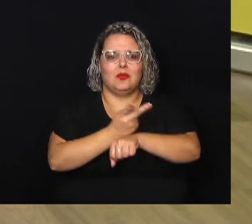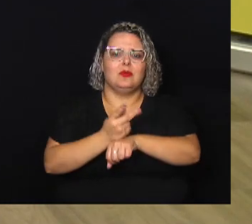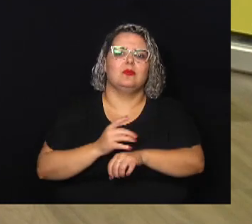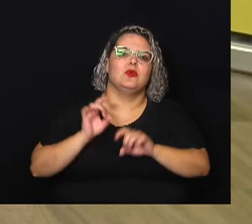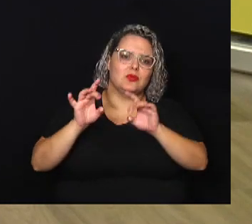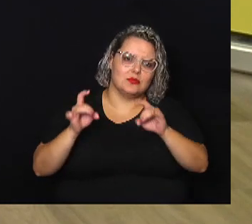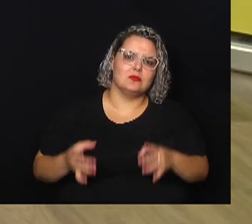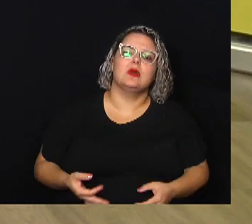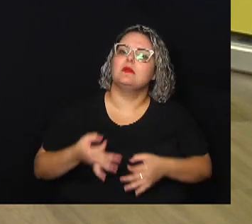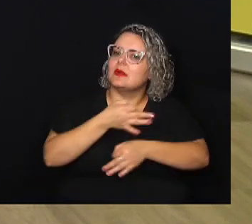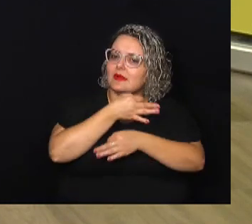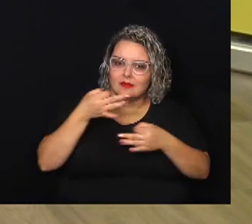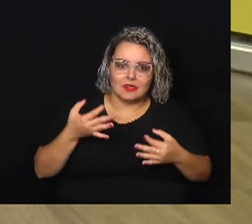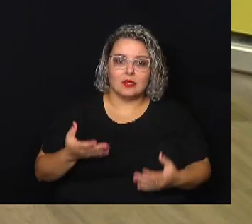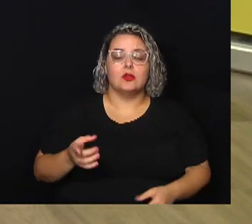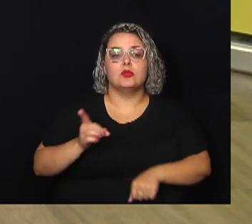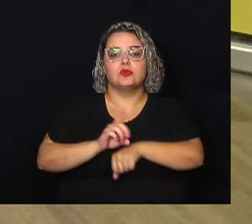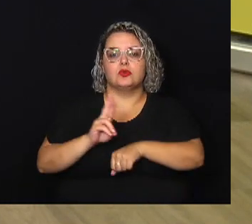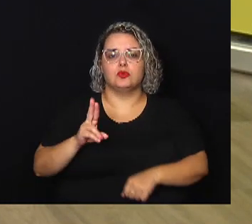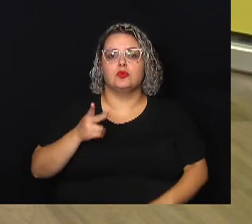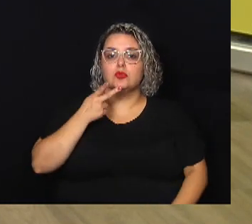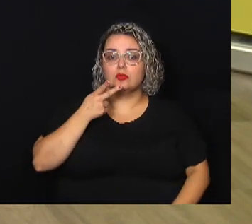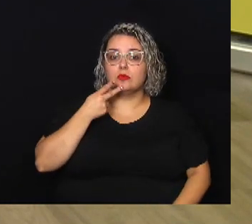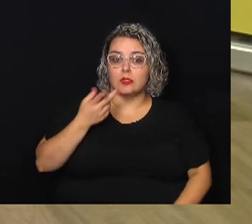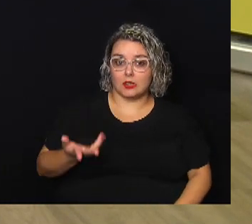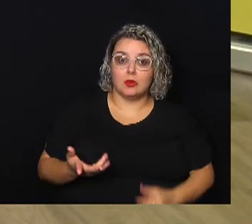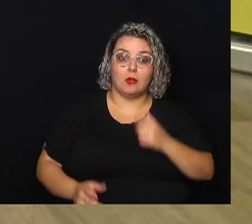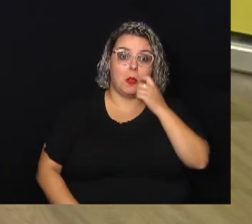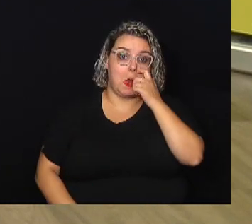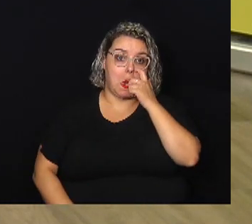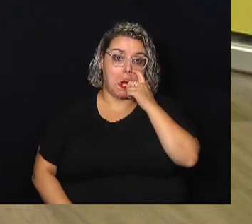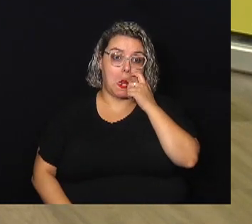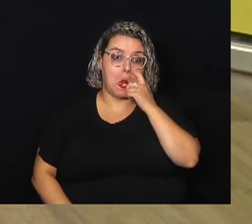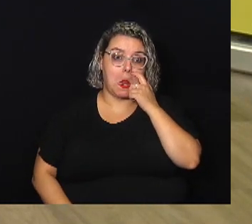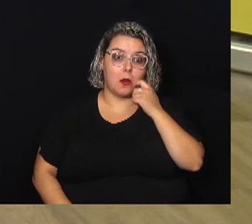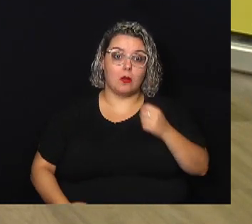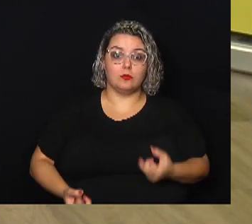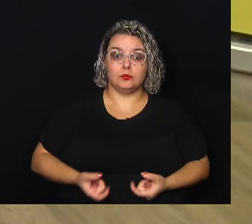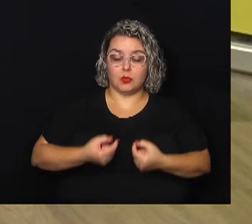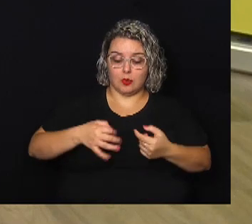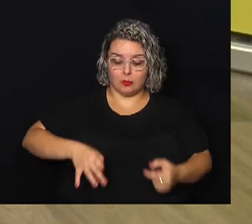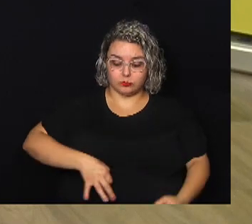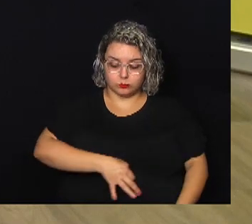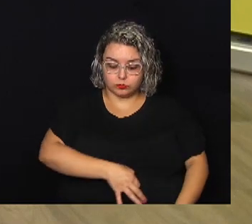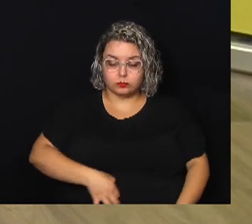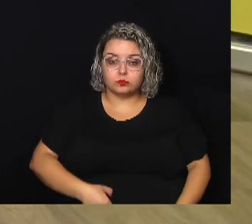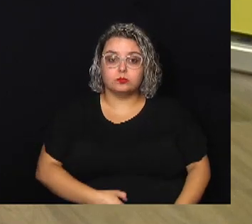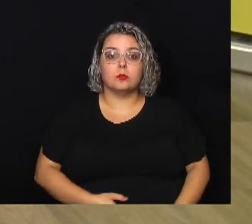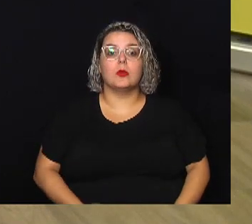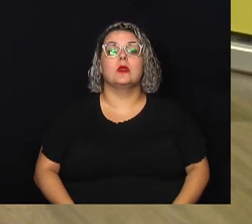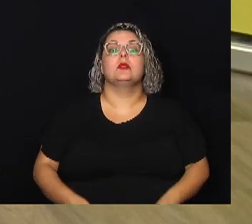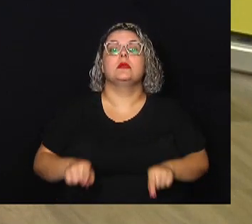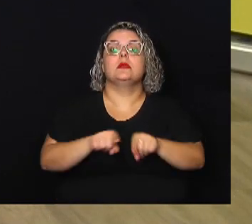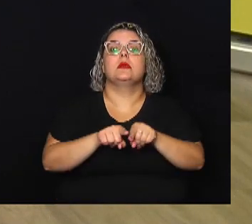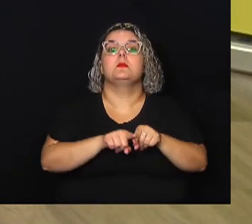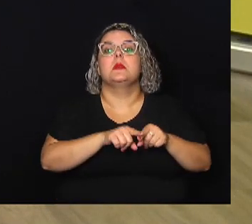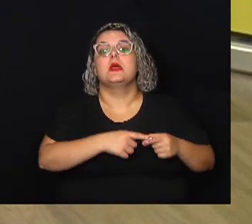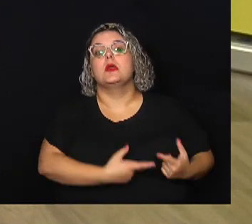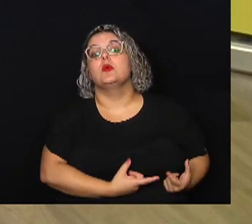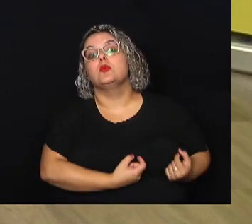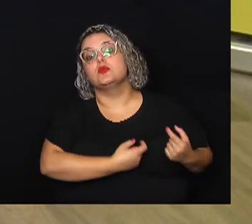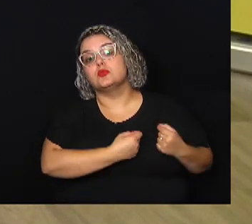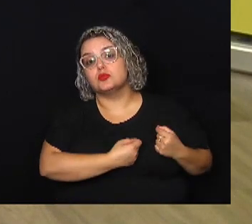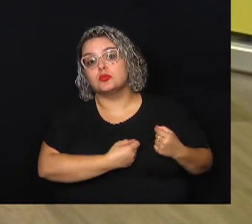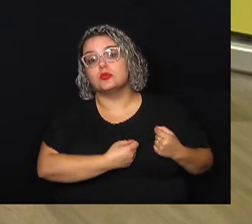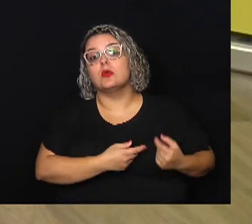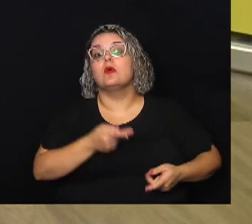Perfeitamente. Doutor, a gente falou aí um pouquinho, né, sobre o câncer de intestino, a gente falou um pouquinho sobre o câncer de mama, o senhor